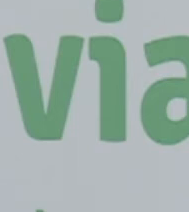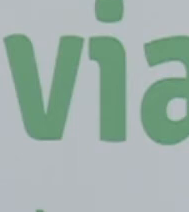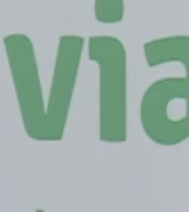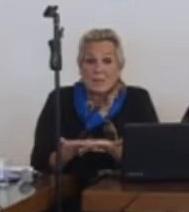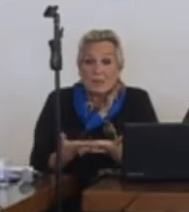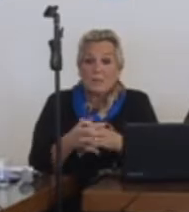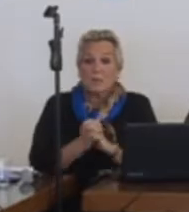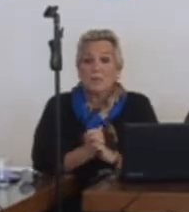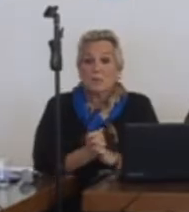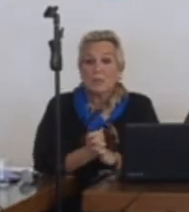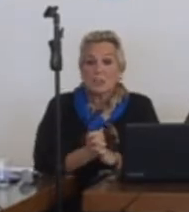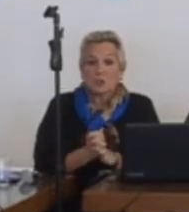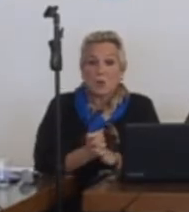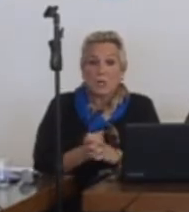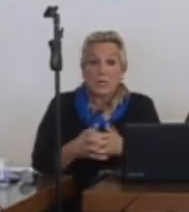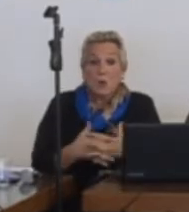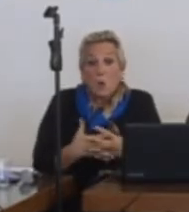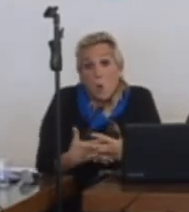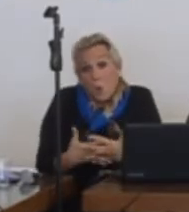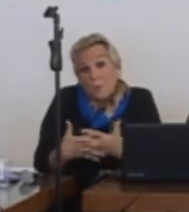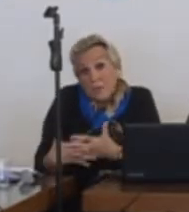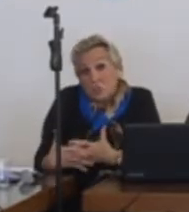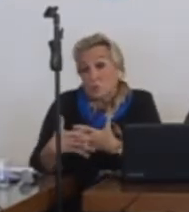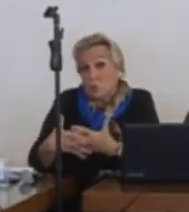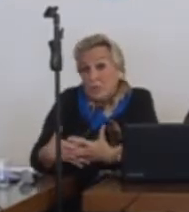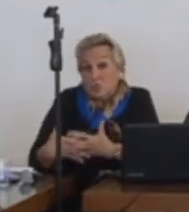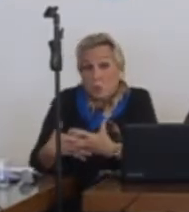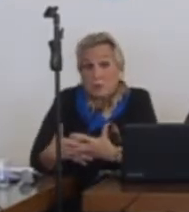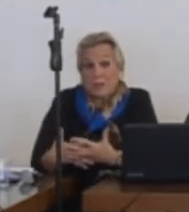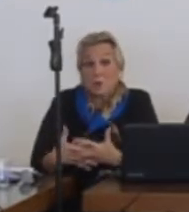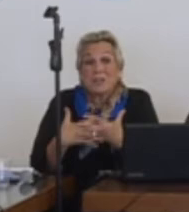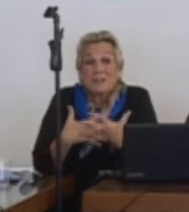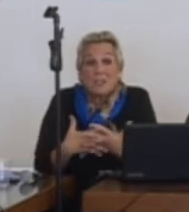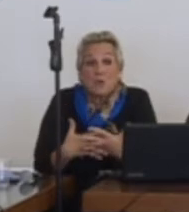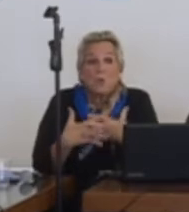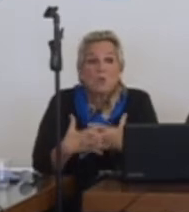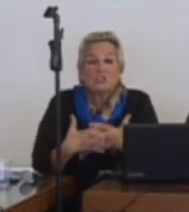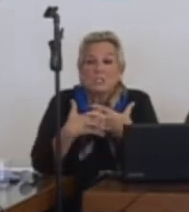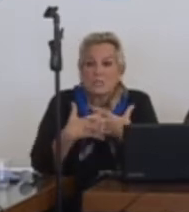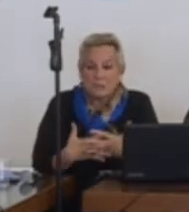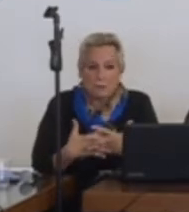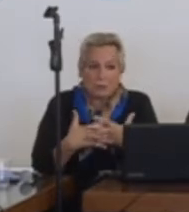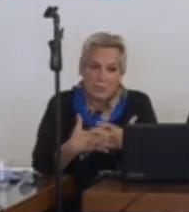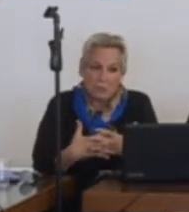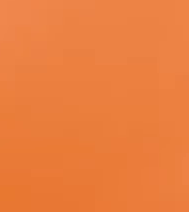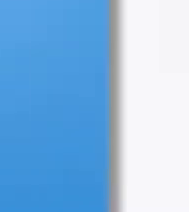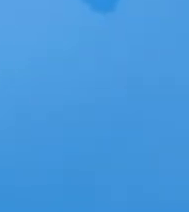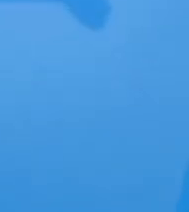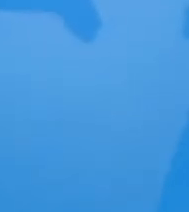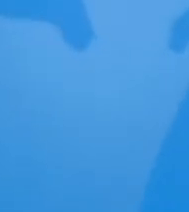as decisões, igualmente importantes para que todas as pessoas tenham a mesma dignidade.